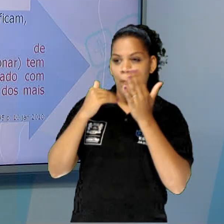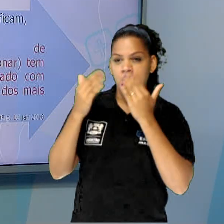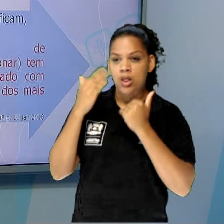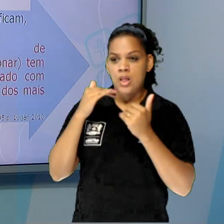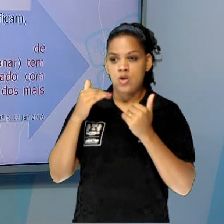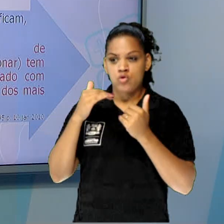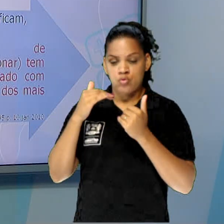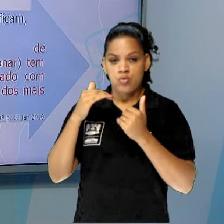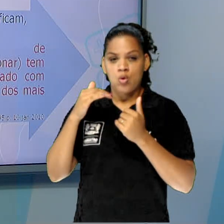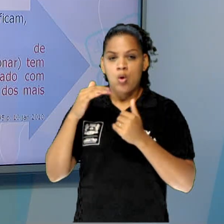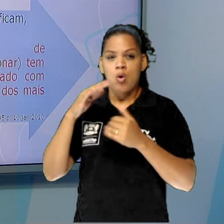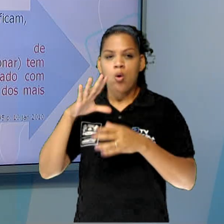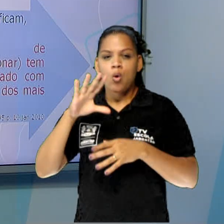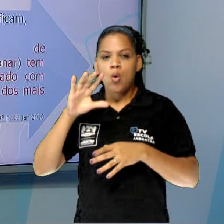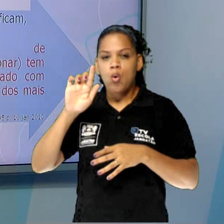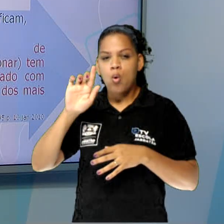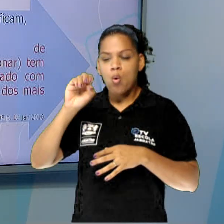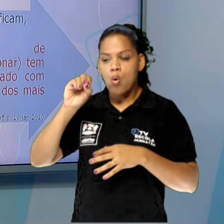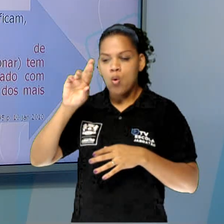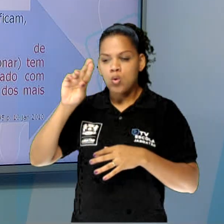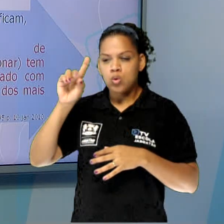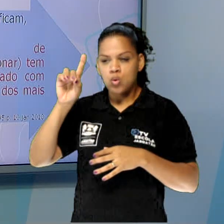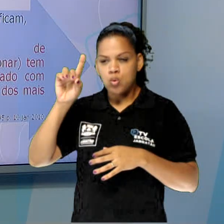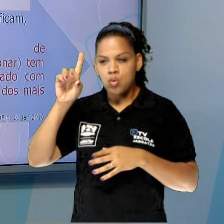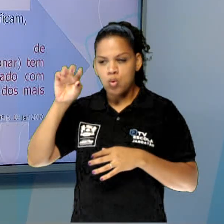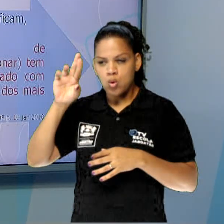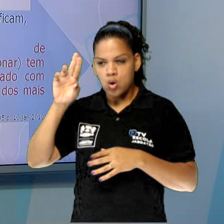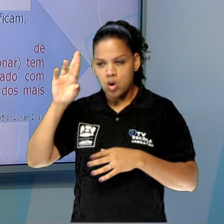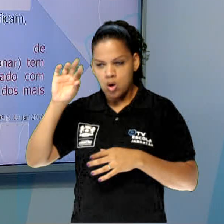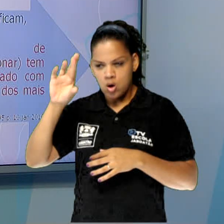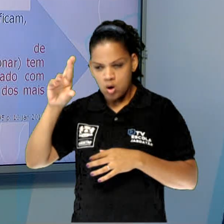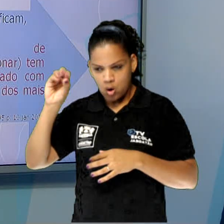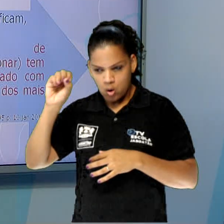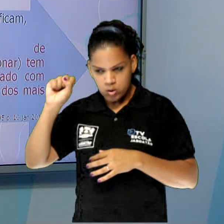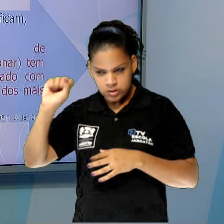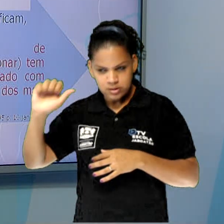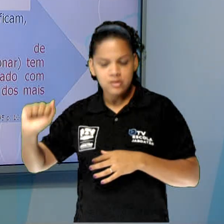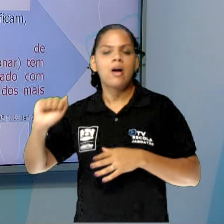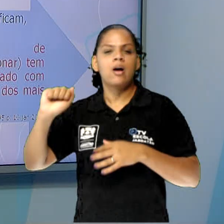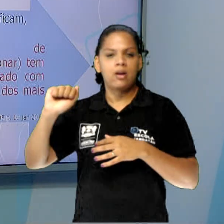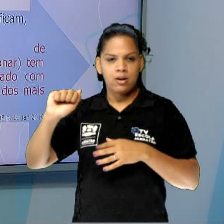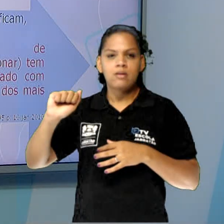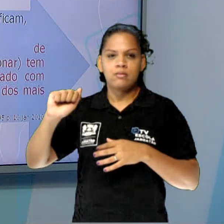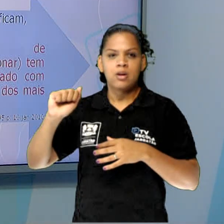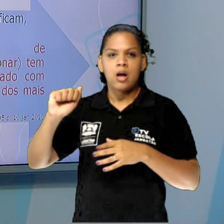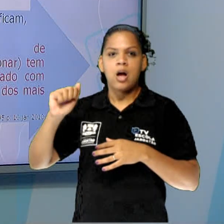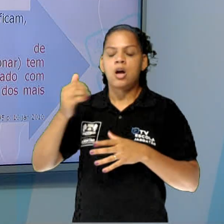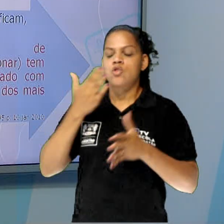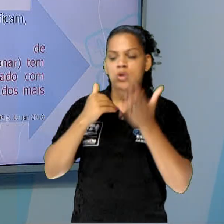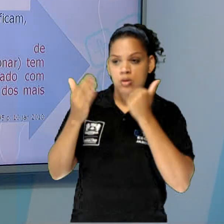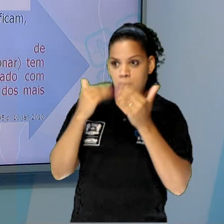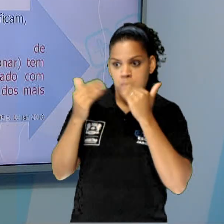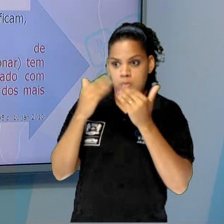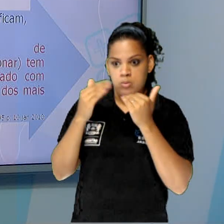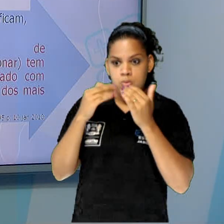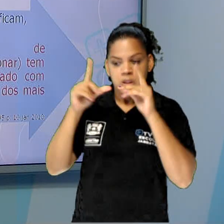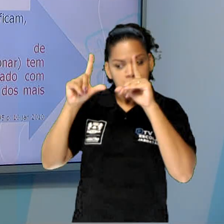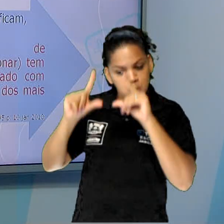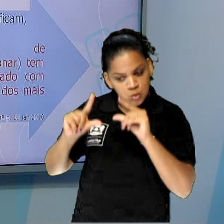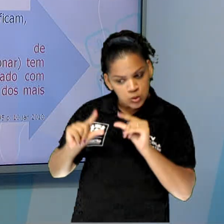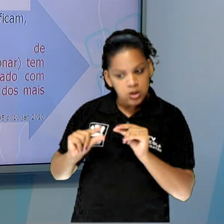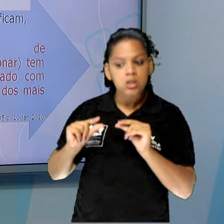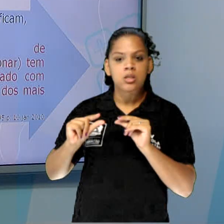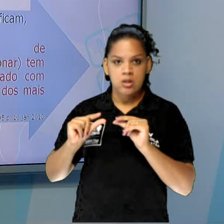quase 20% menor, ou seja, reduzir a questão de anúncios publicitários à questão do fast food.